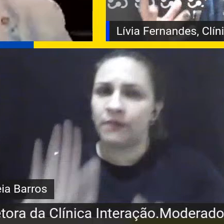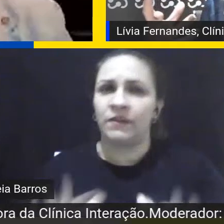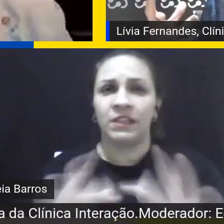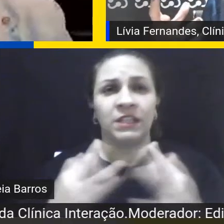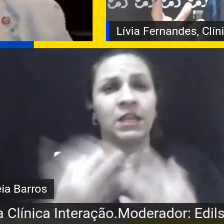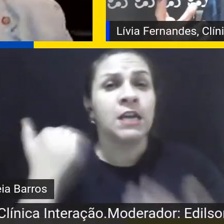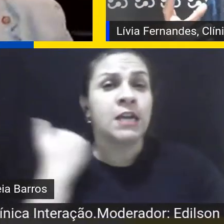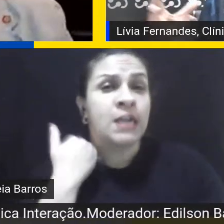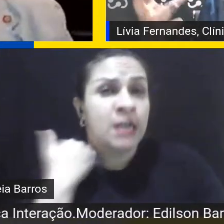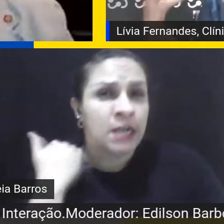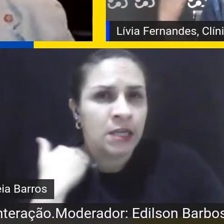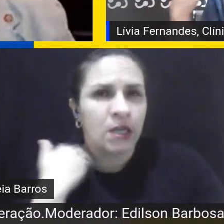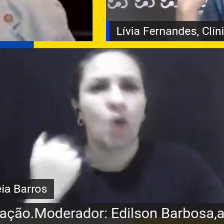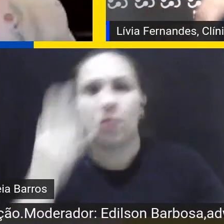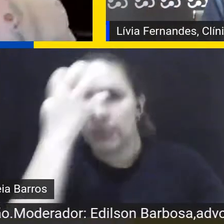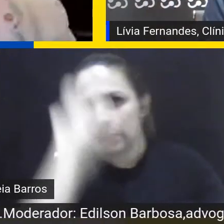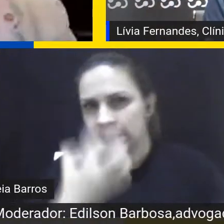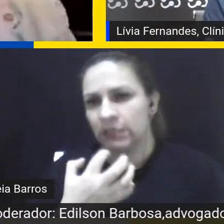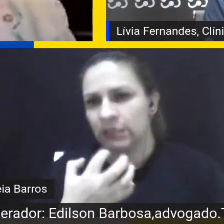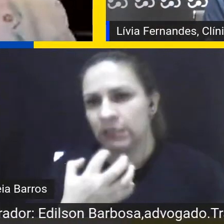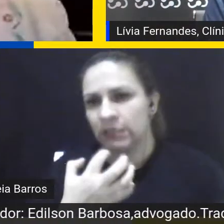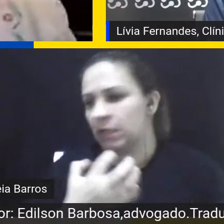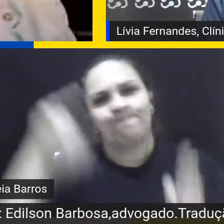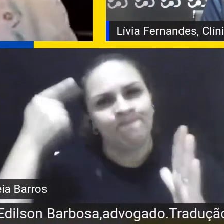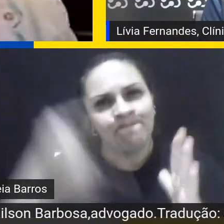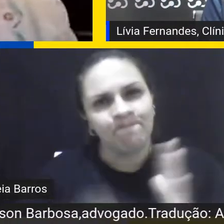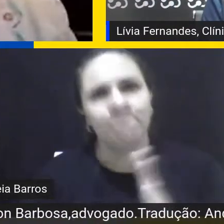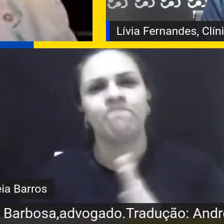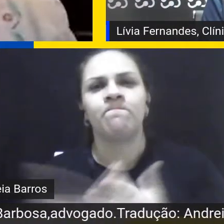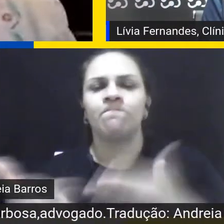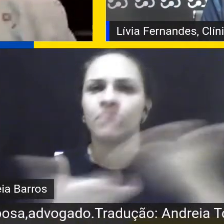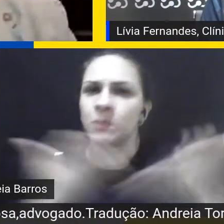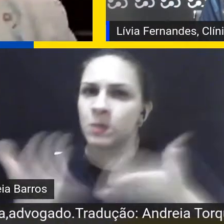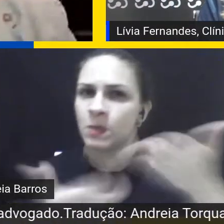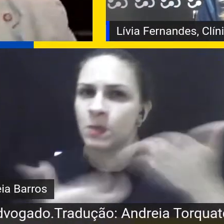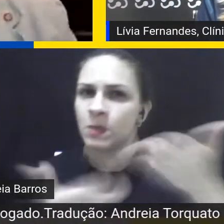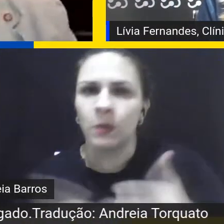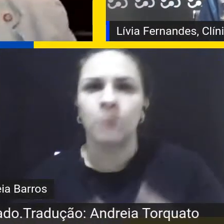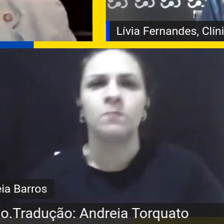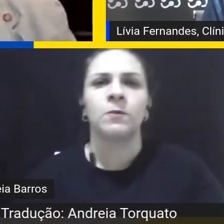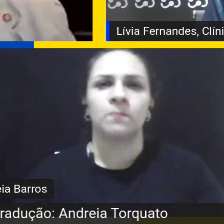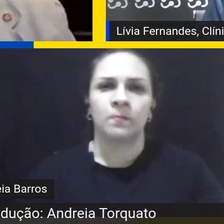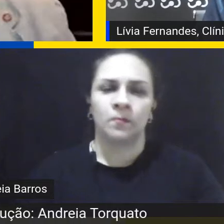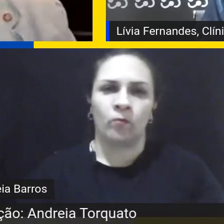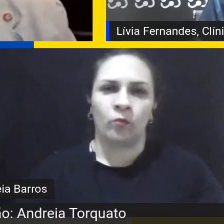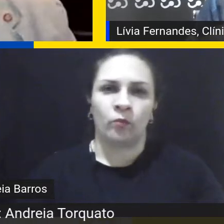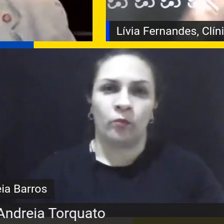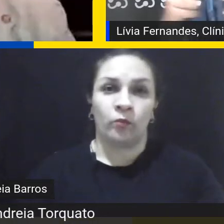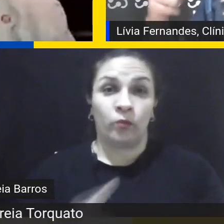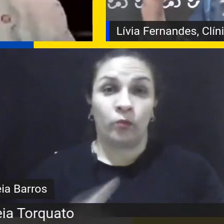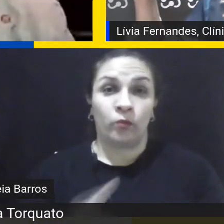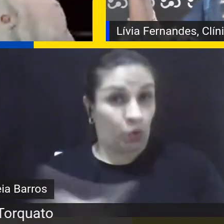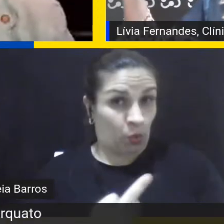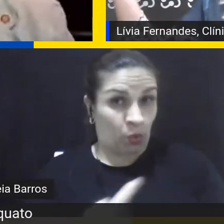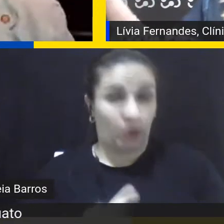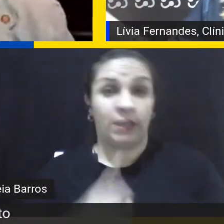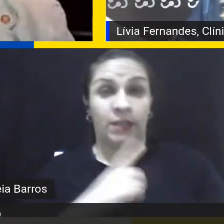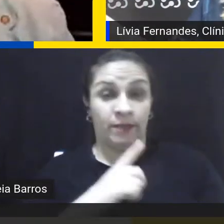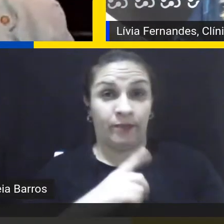é aquela intensidade de terapias, tá? Quando a gente chega